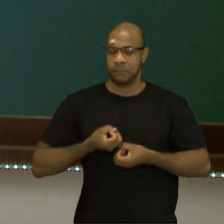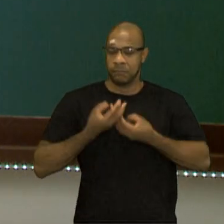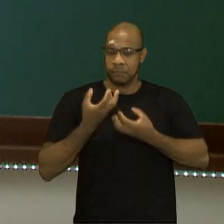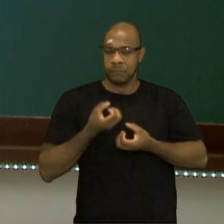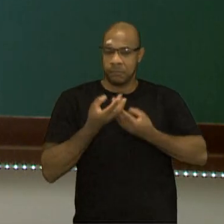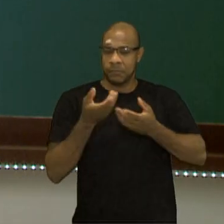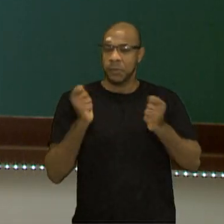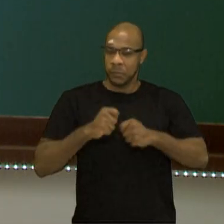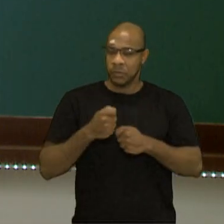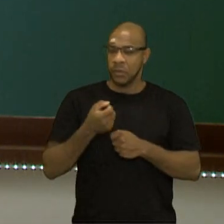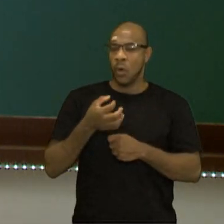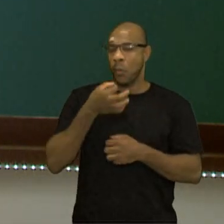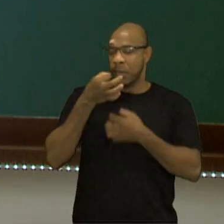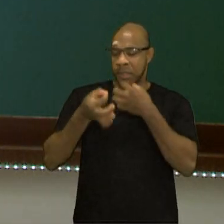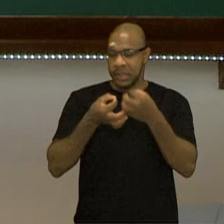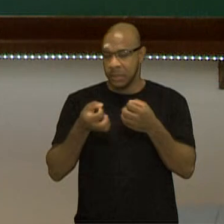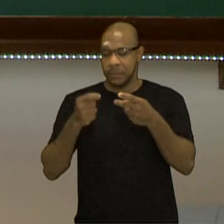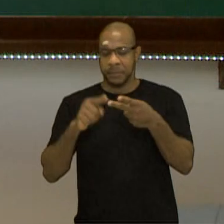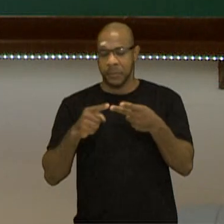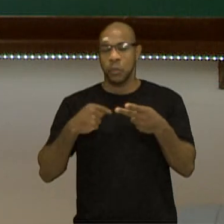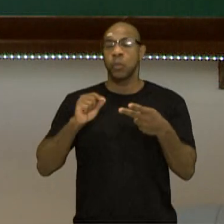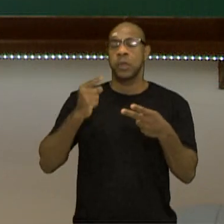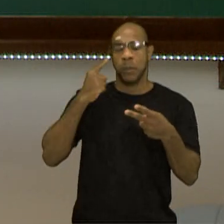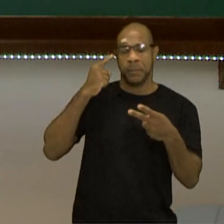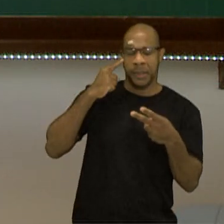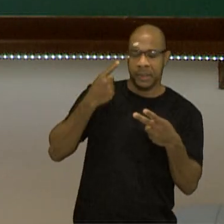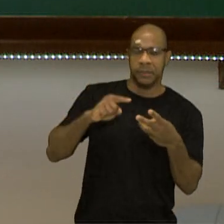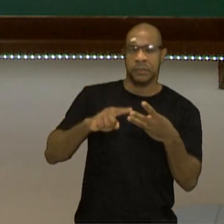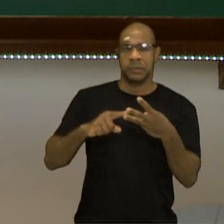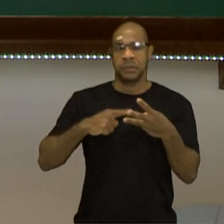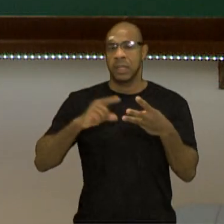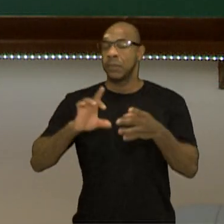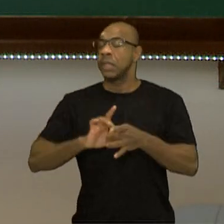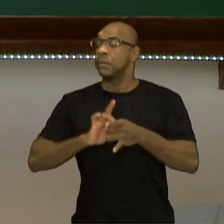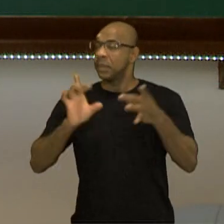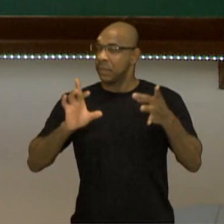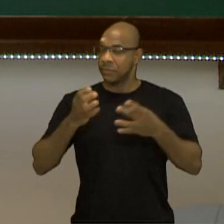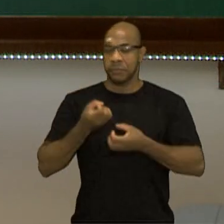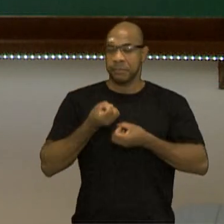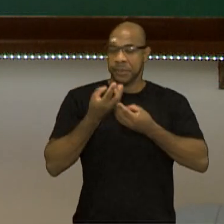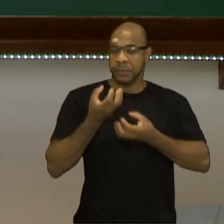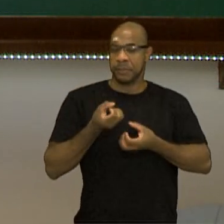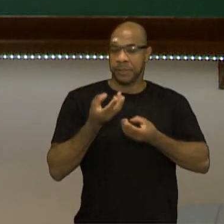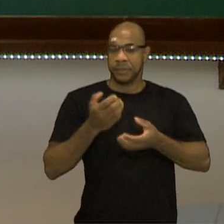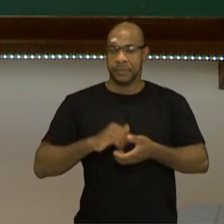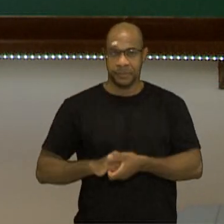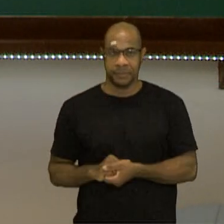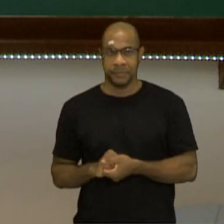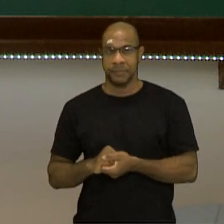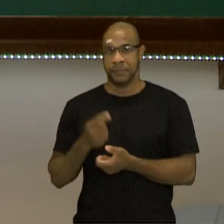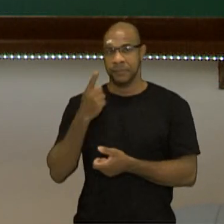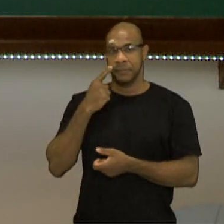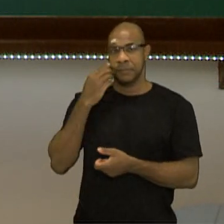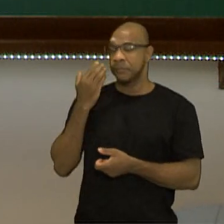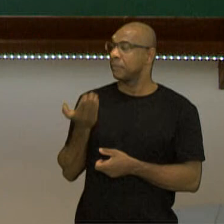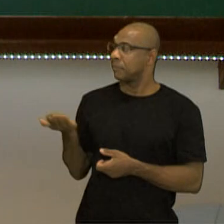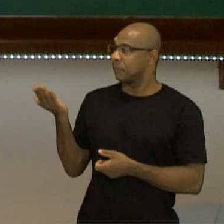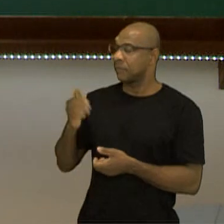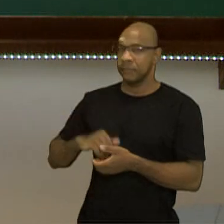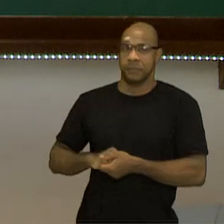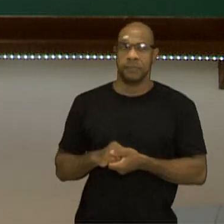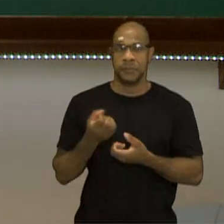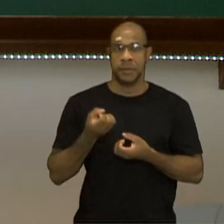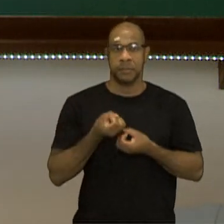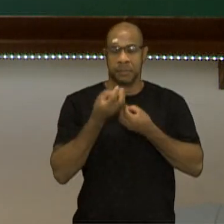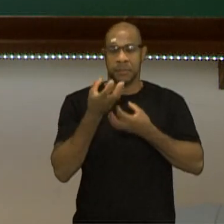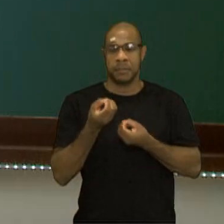minhas opiniões, posso falar aquilo que eu penso, né? E eu tenho liberdade de expressão. Vamos ver um pouquinho a definição, então, de